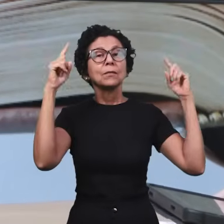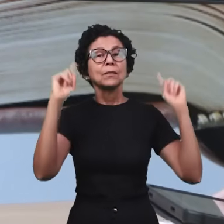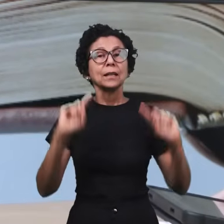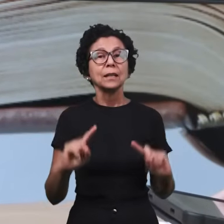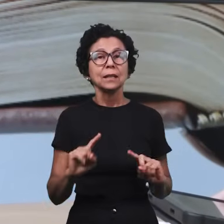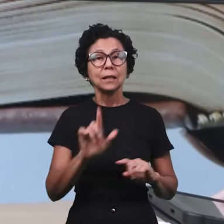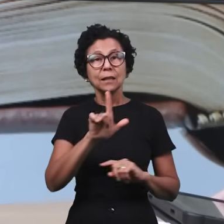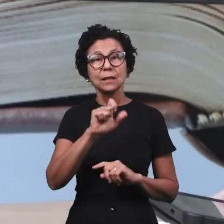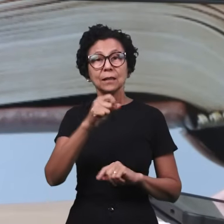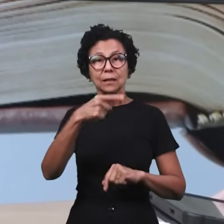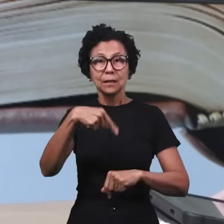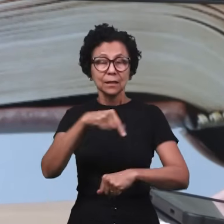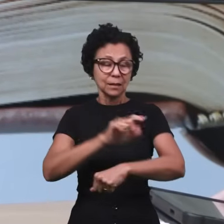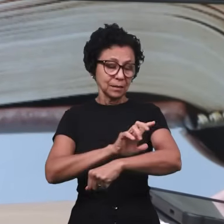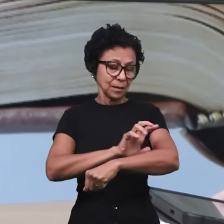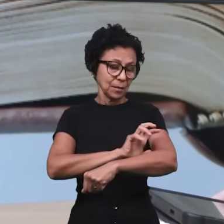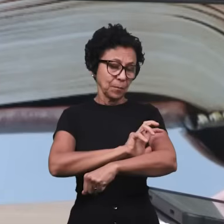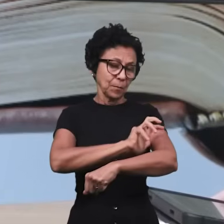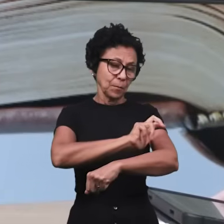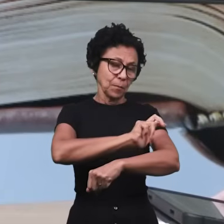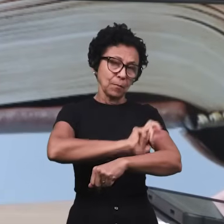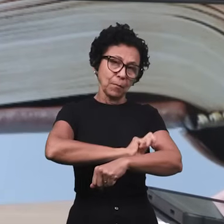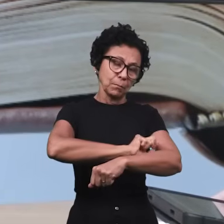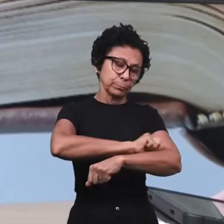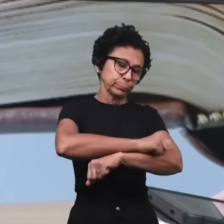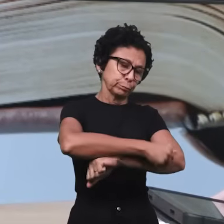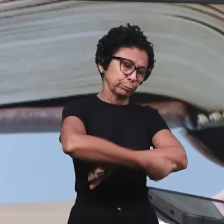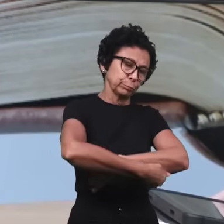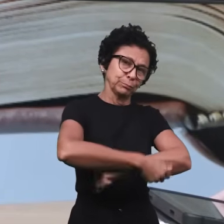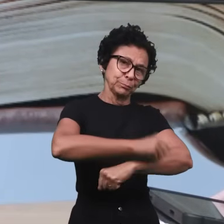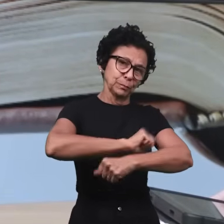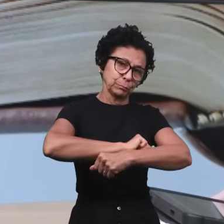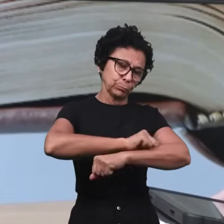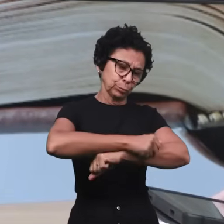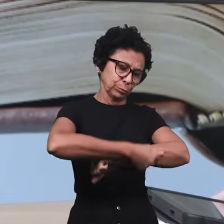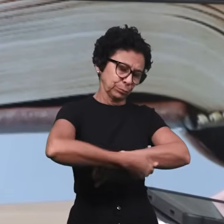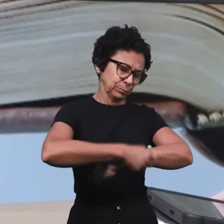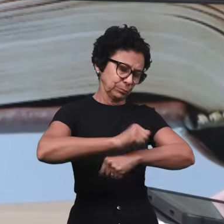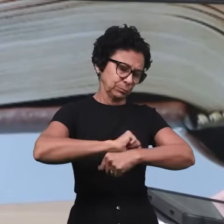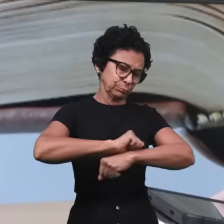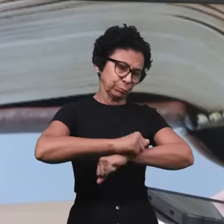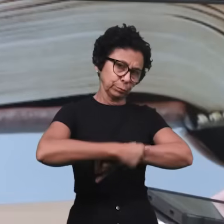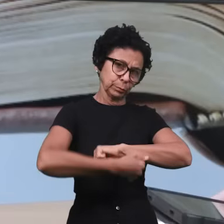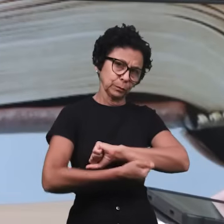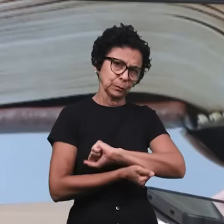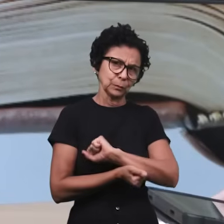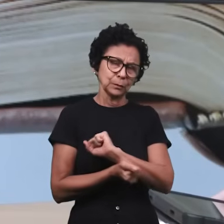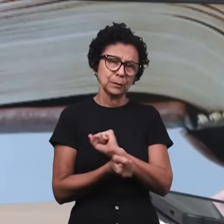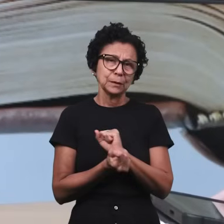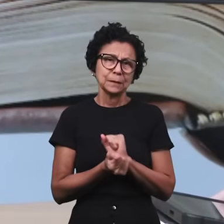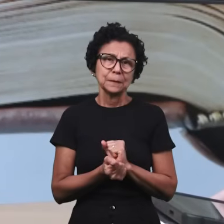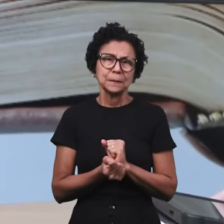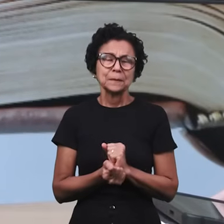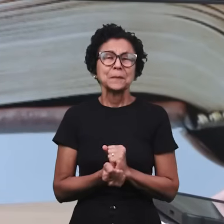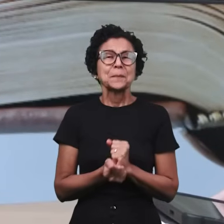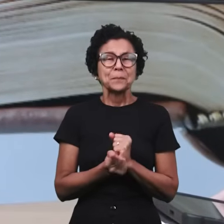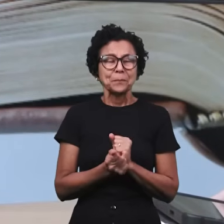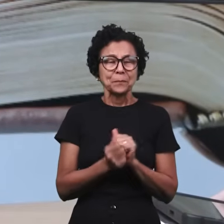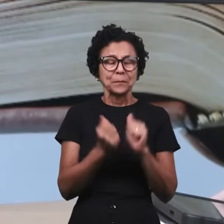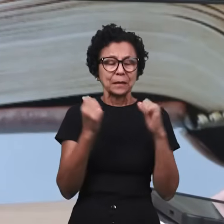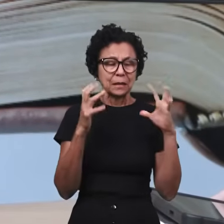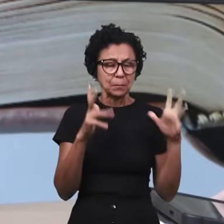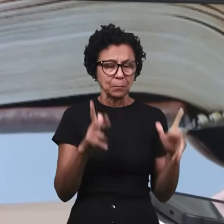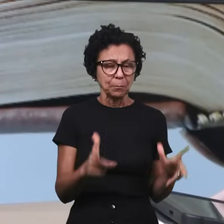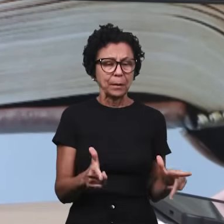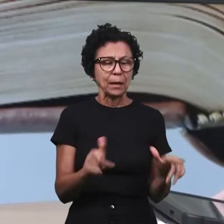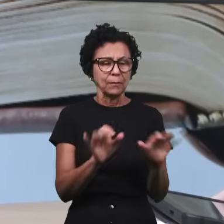Então, inicialmente, essa lã, ela serve para aquecer o seu corpo. Essa é a primeira